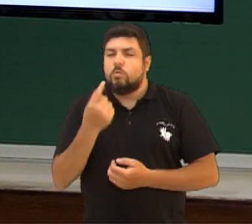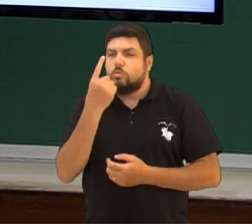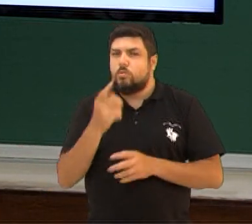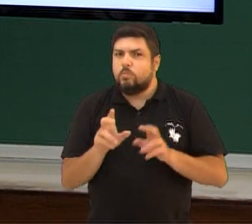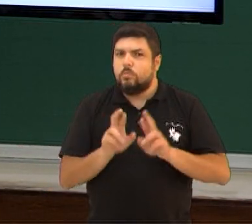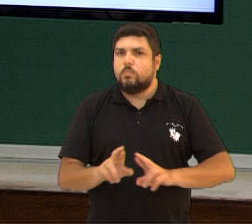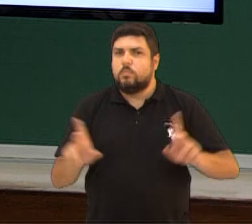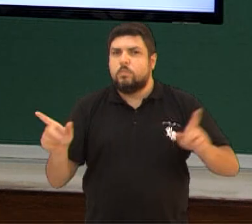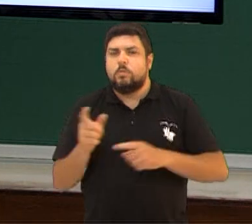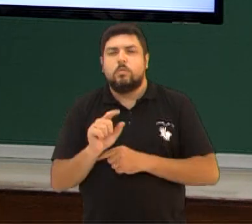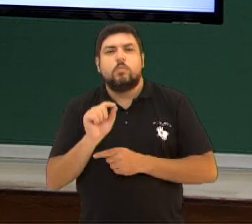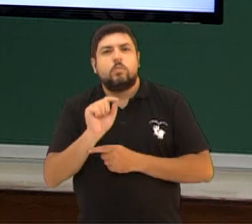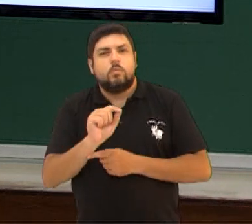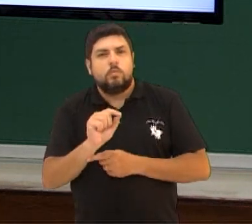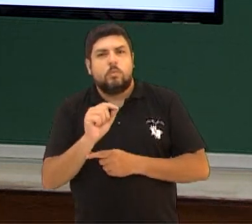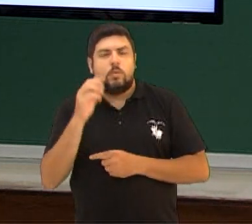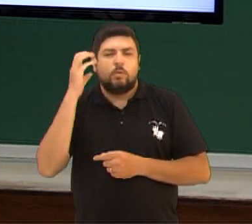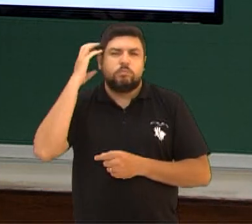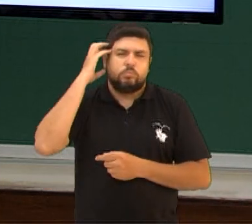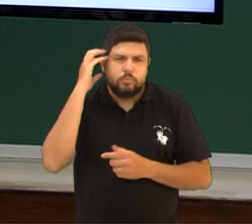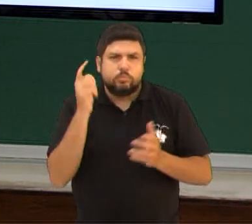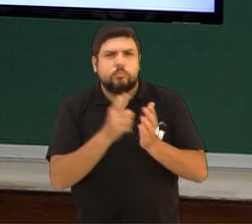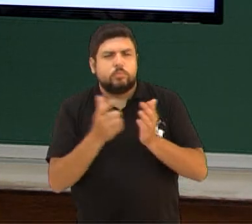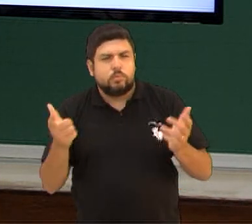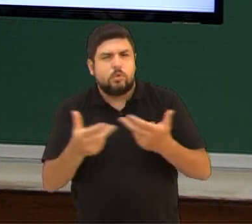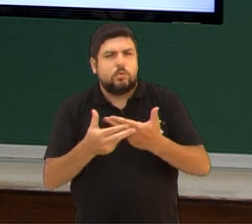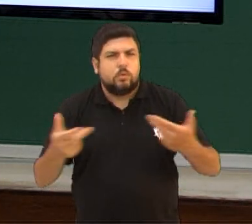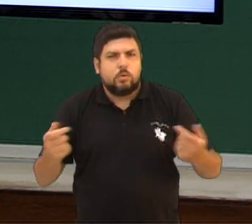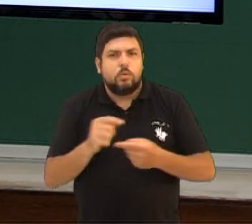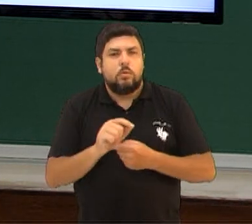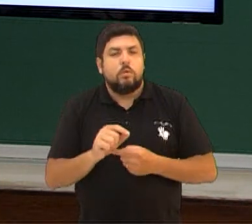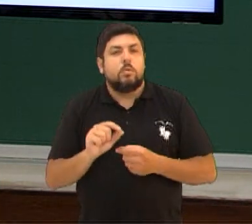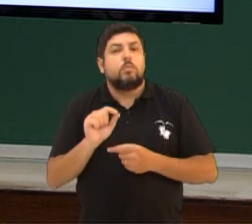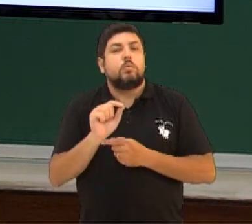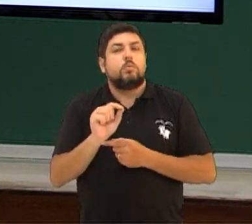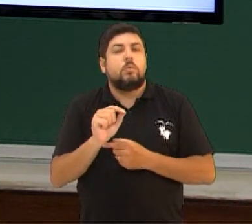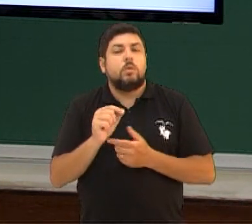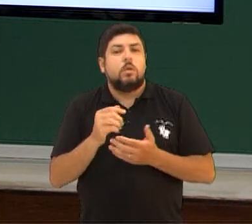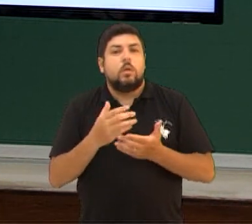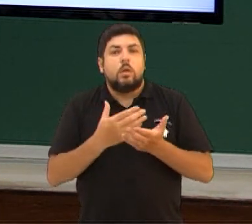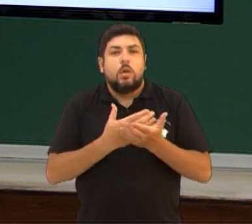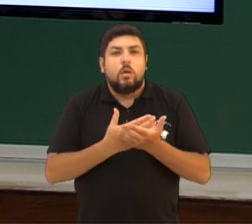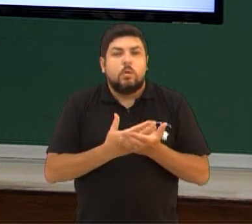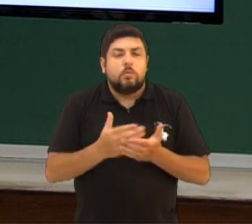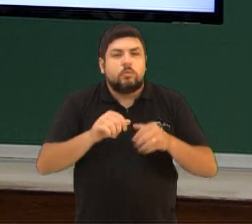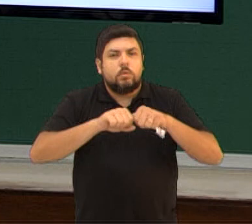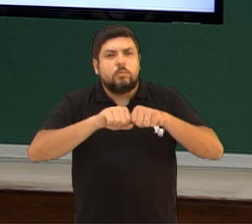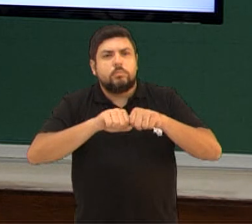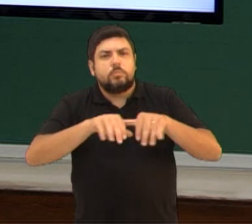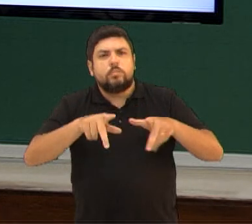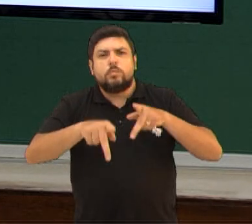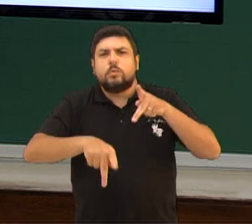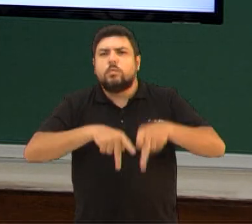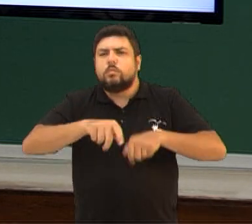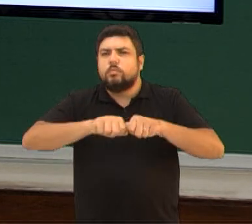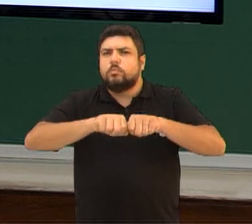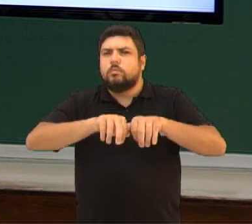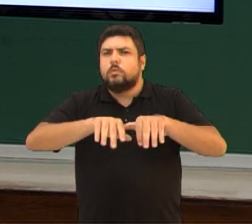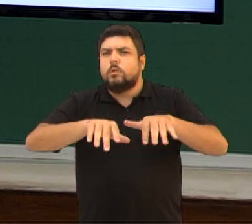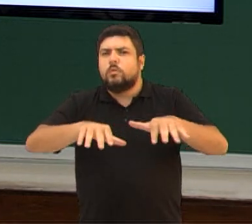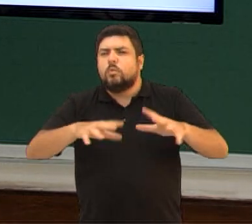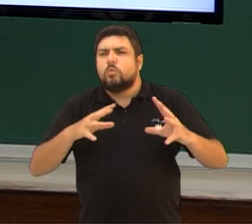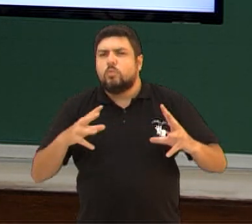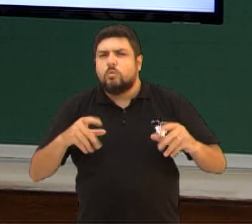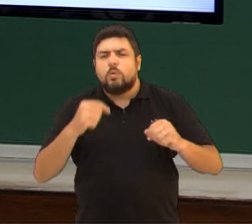pela propaganda, pelas fake news da internet, é uma diferença que acaba sendo se dissolvida numa massa que vai sempre pensar mais ou